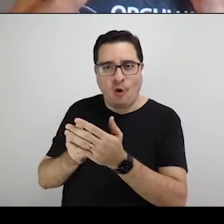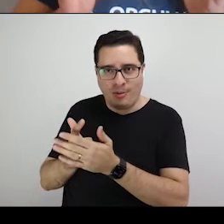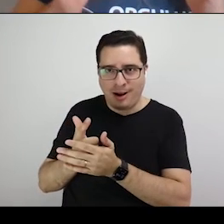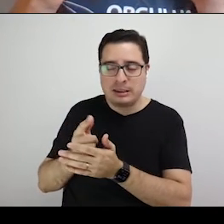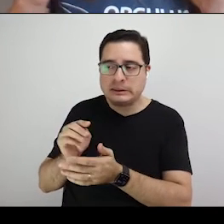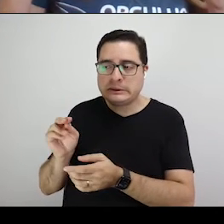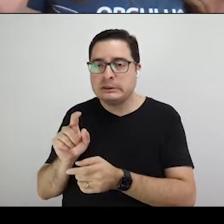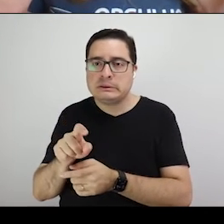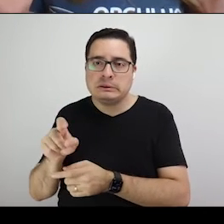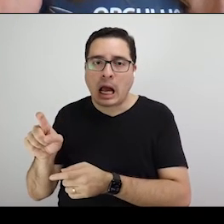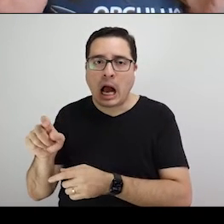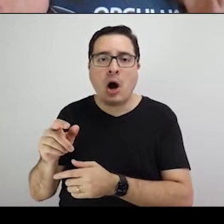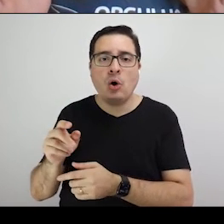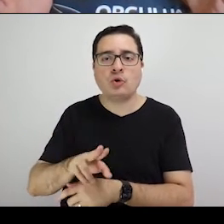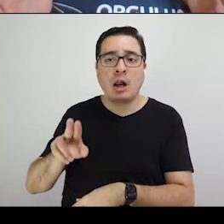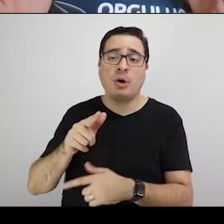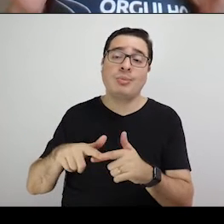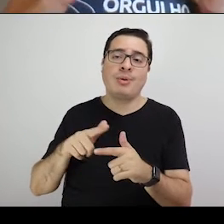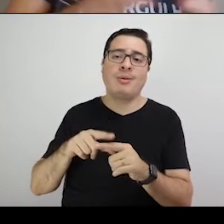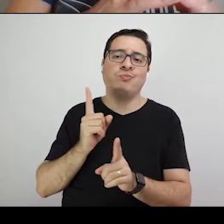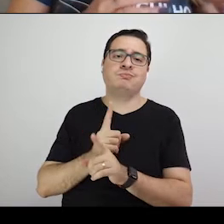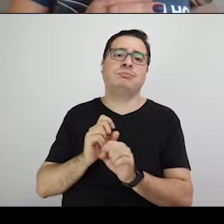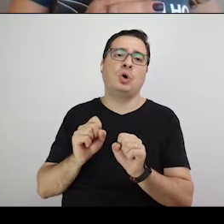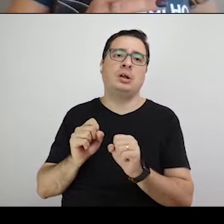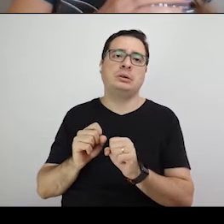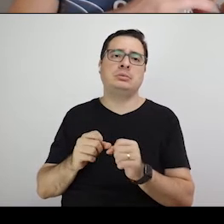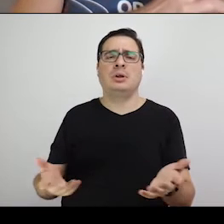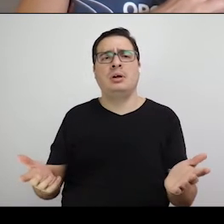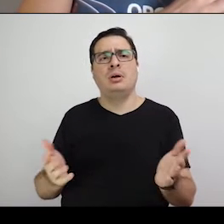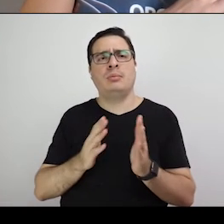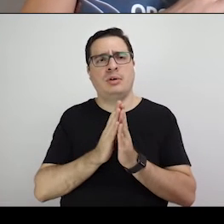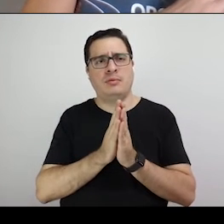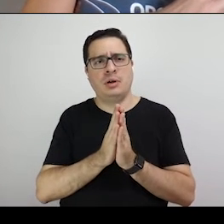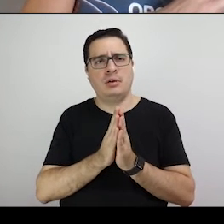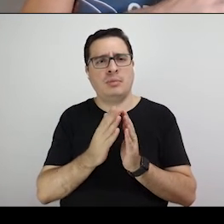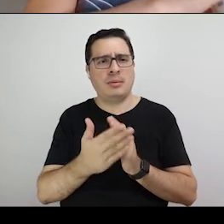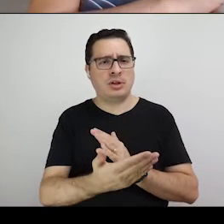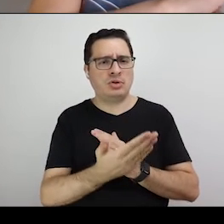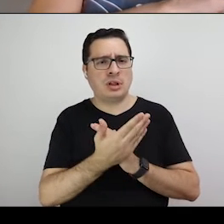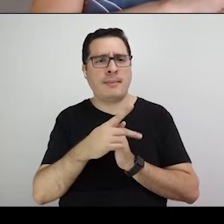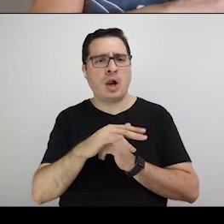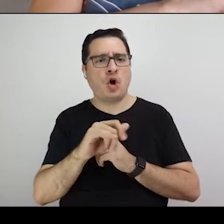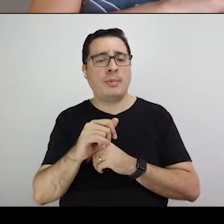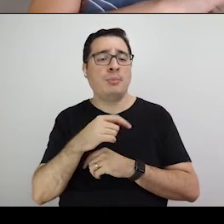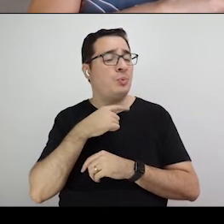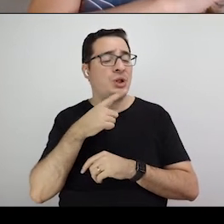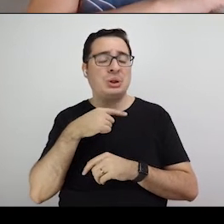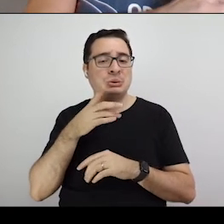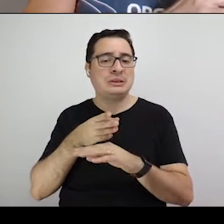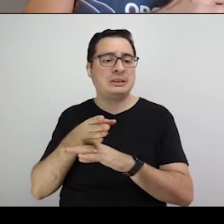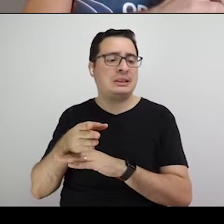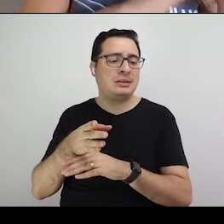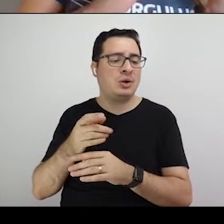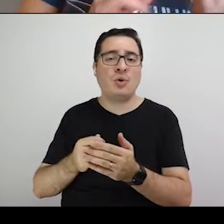pode encontrar algum probleminha e dizer assim, Paloma, por favor, tu pode me ajudar aqui, porque eu não estou conseguindo passar